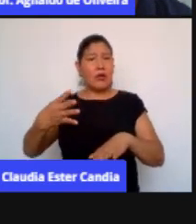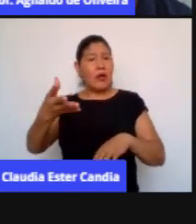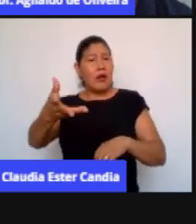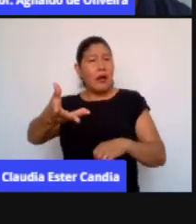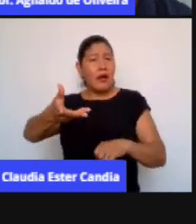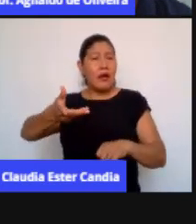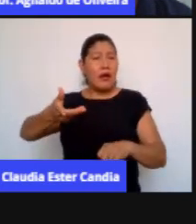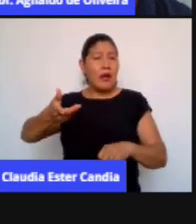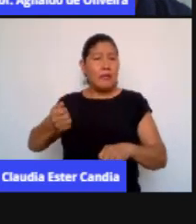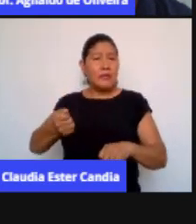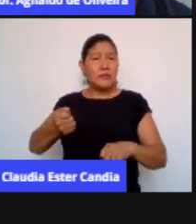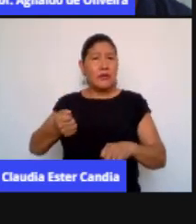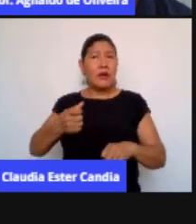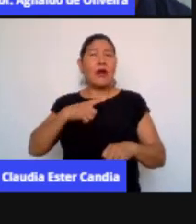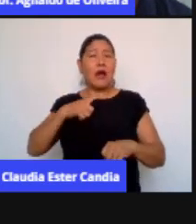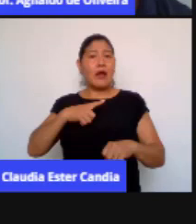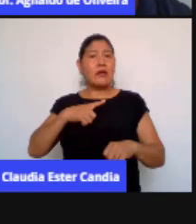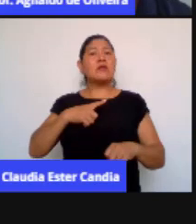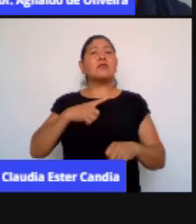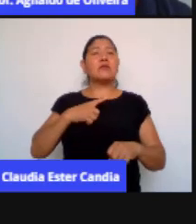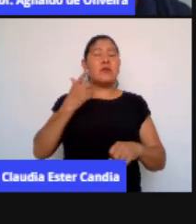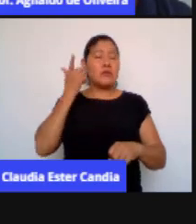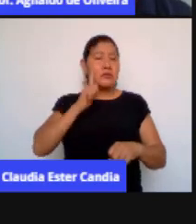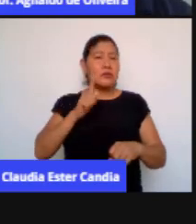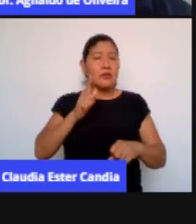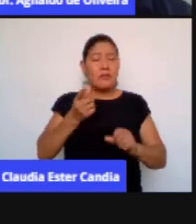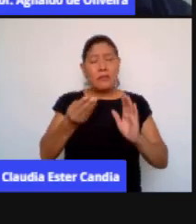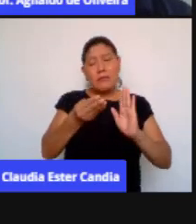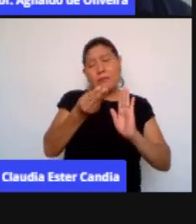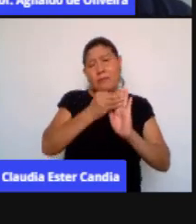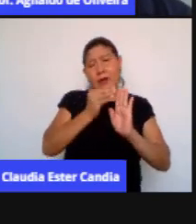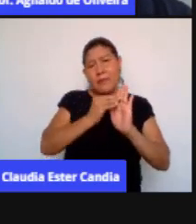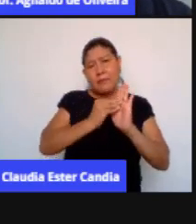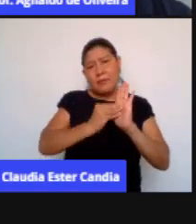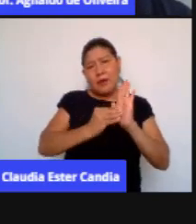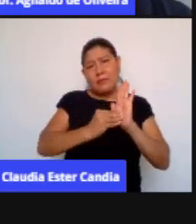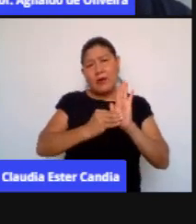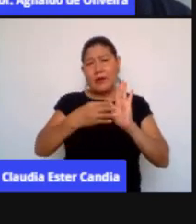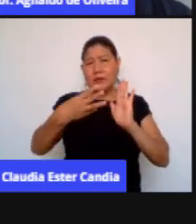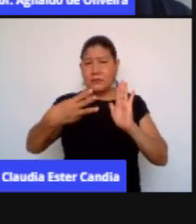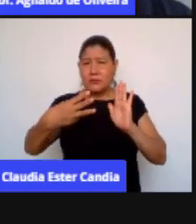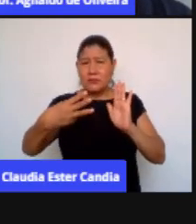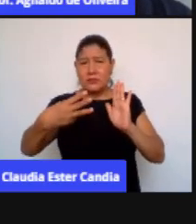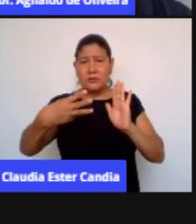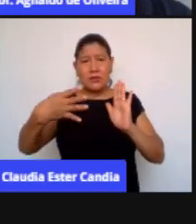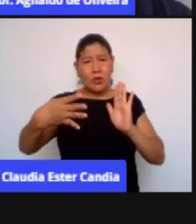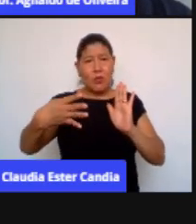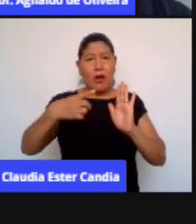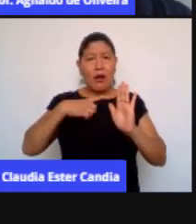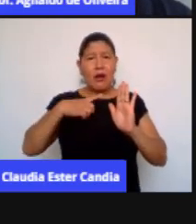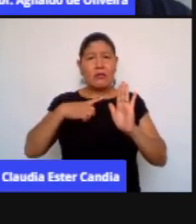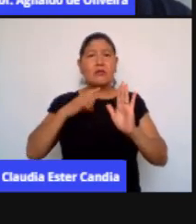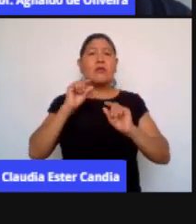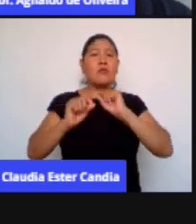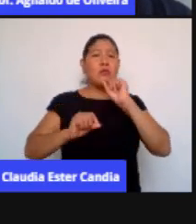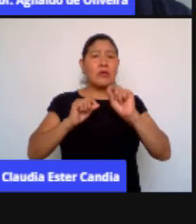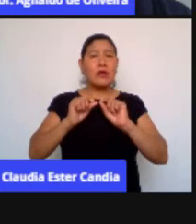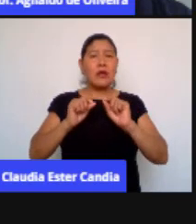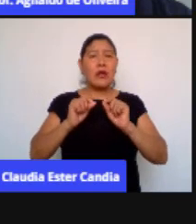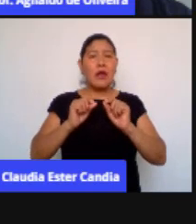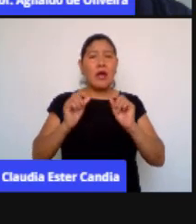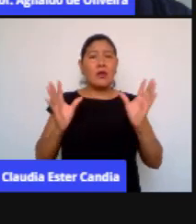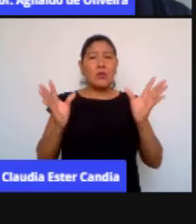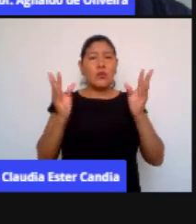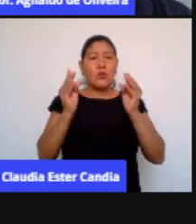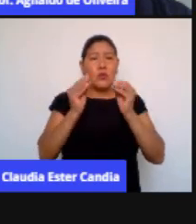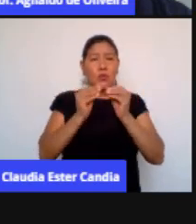Com esse trabalho que a gente fez em cima dele, essas 34 habilidades, elas passaram a ser, né, 17. Então,